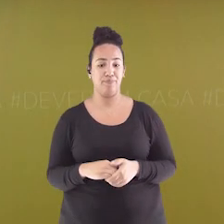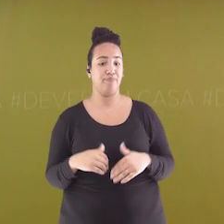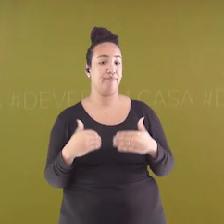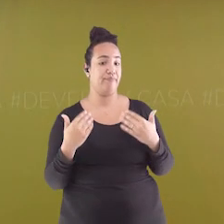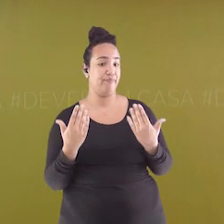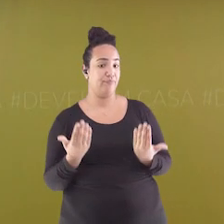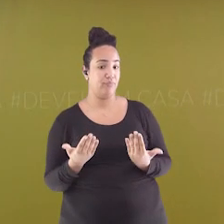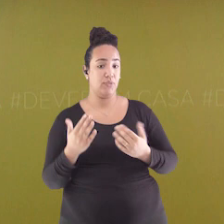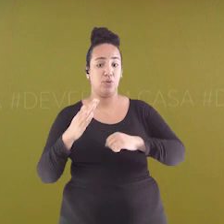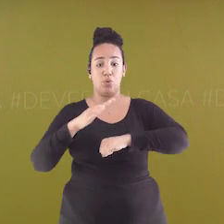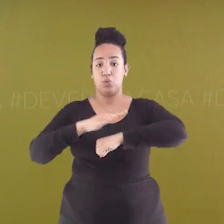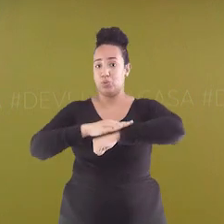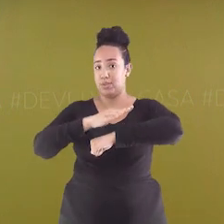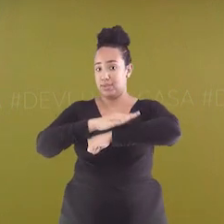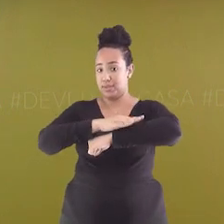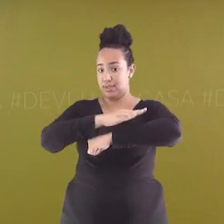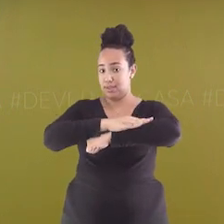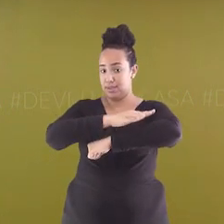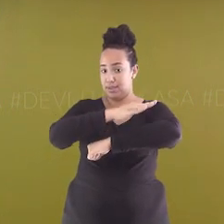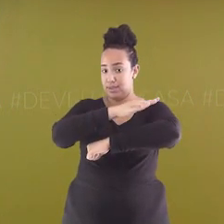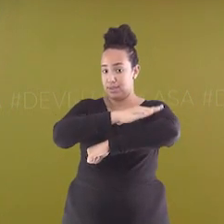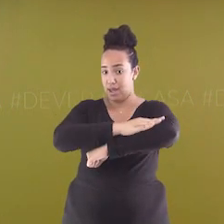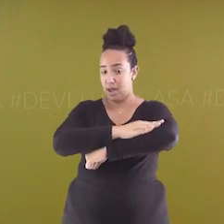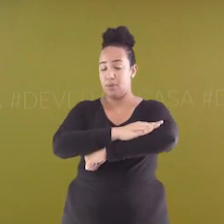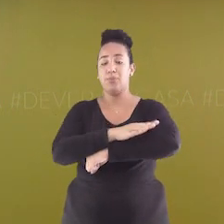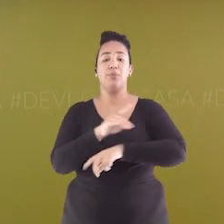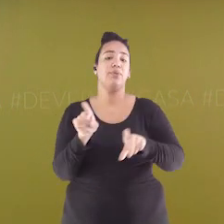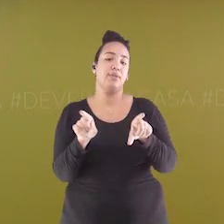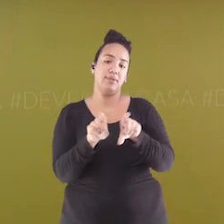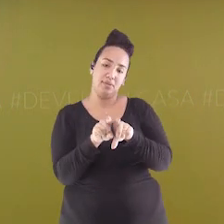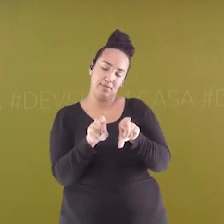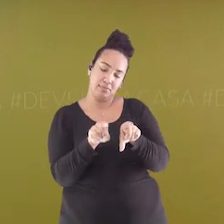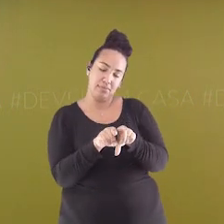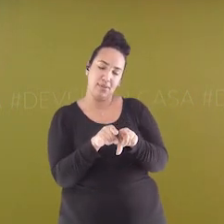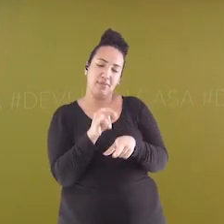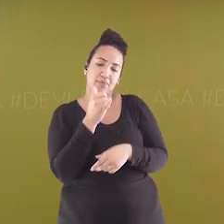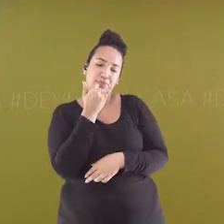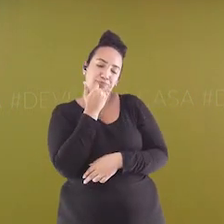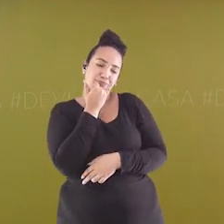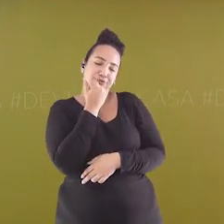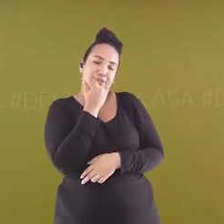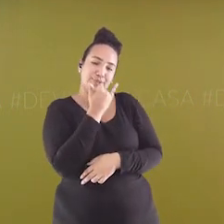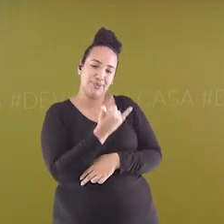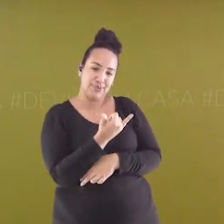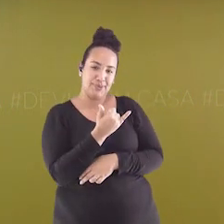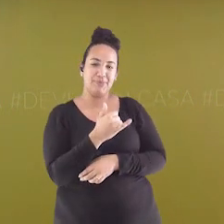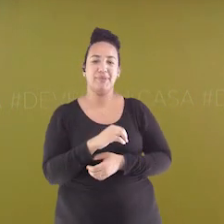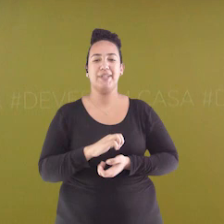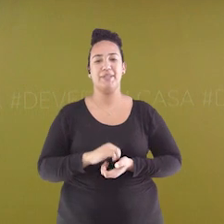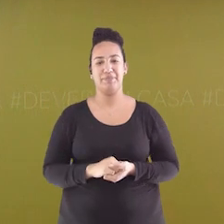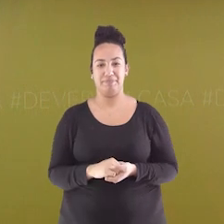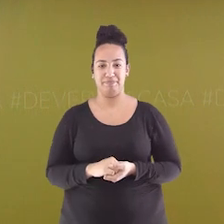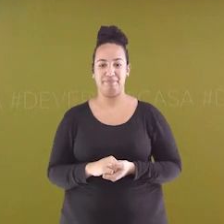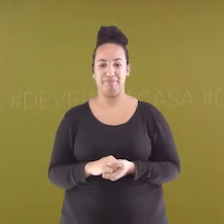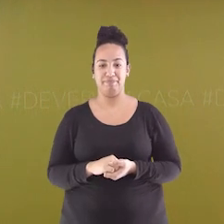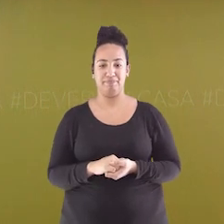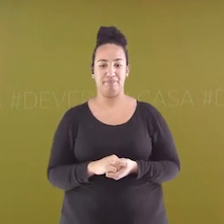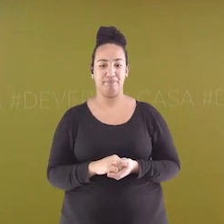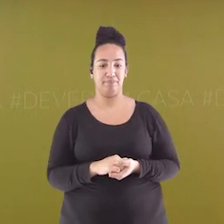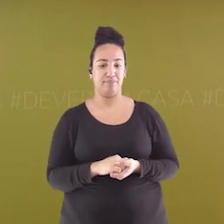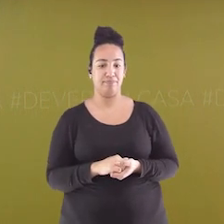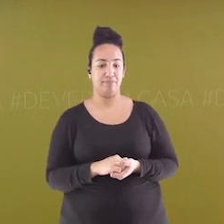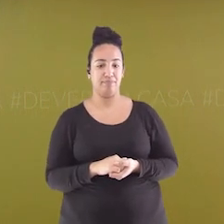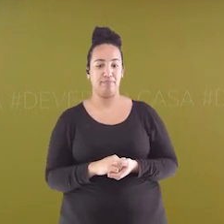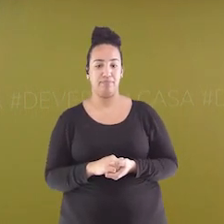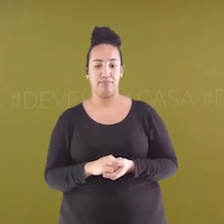Bom, o sapo Jove também pediu desculpas. Acertaram? E